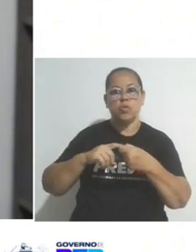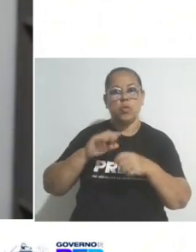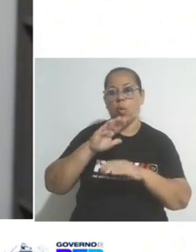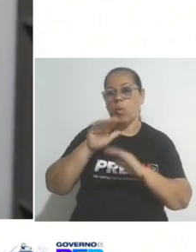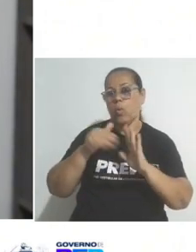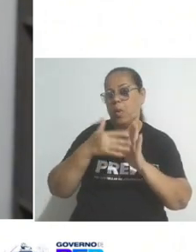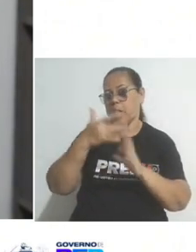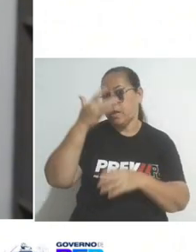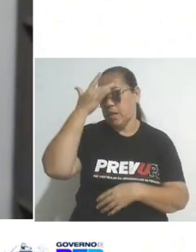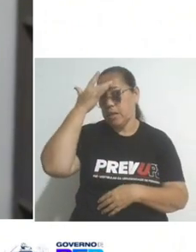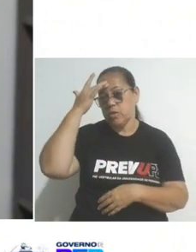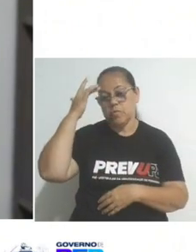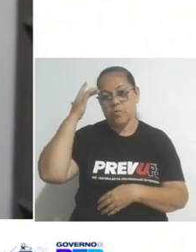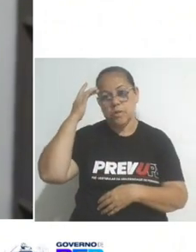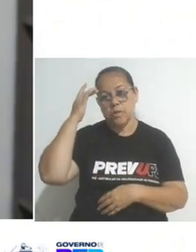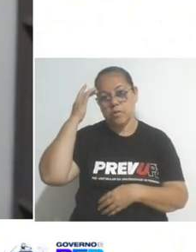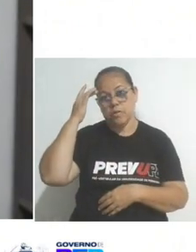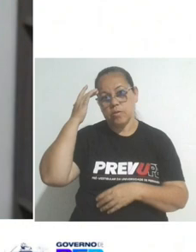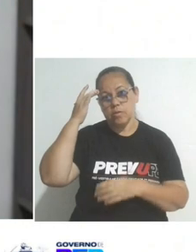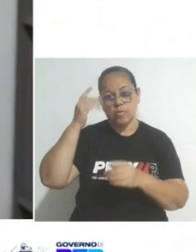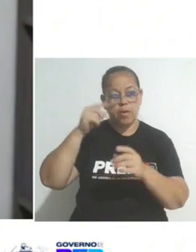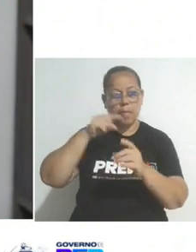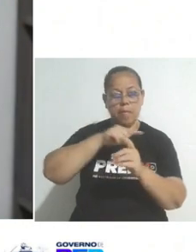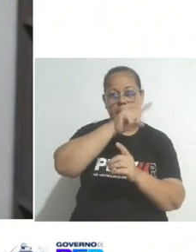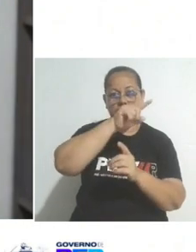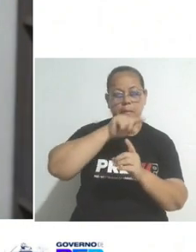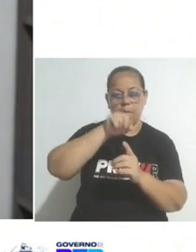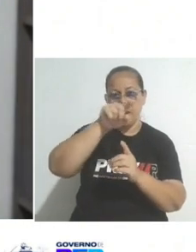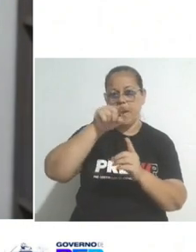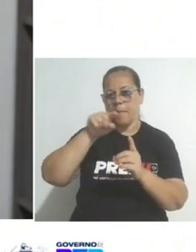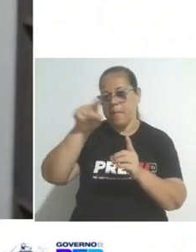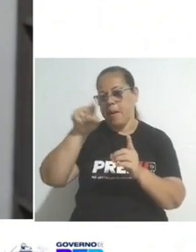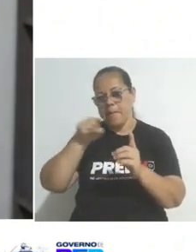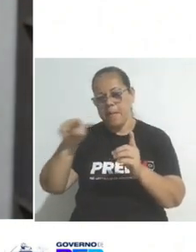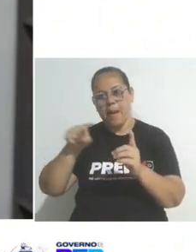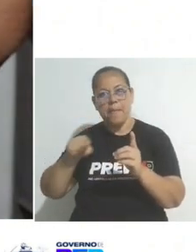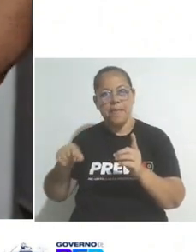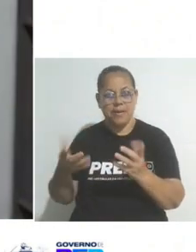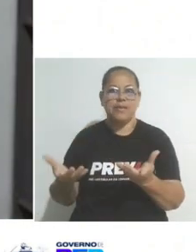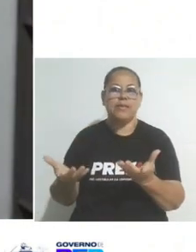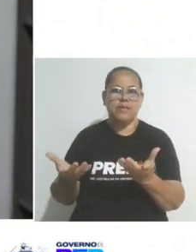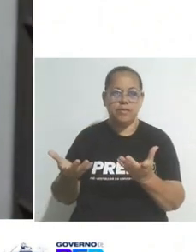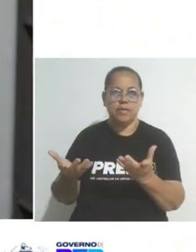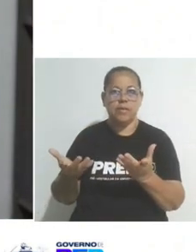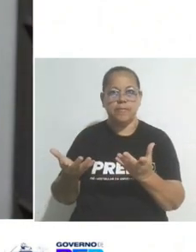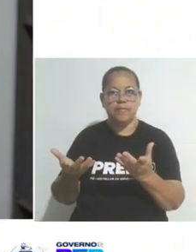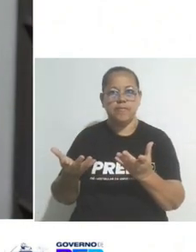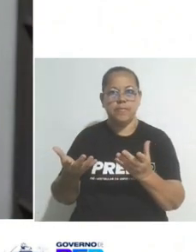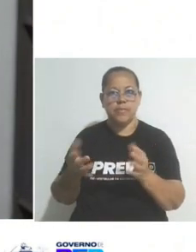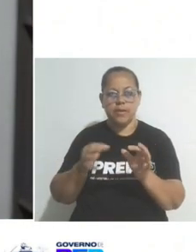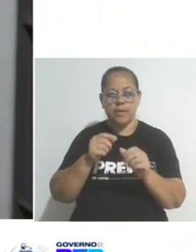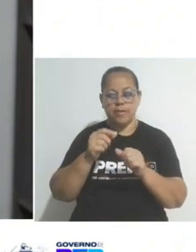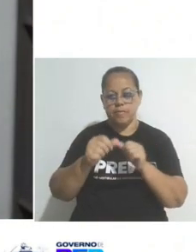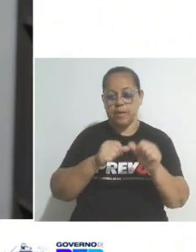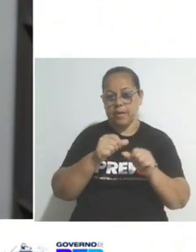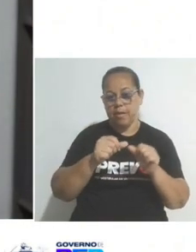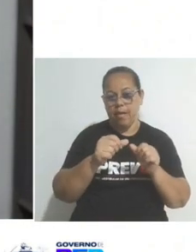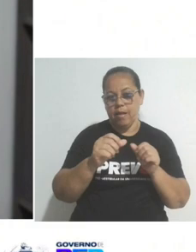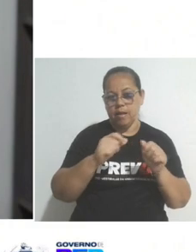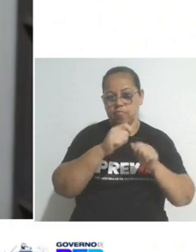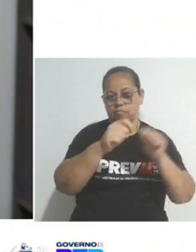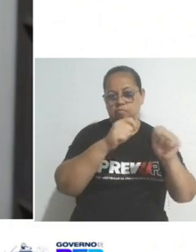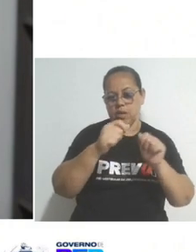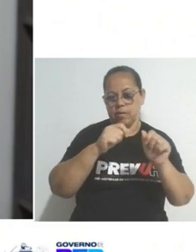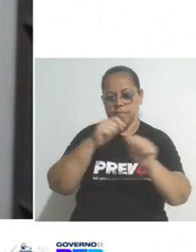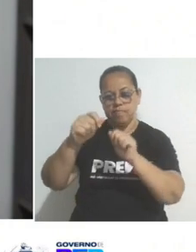indivíduos que na discussão de rede vão ser tratados como nós nesse campo interligado de relações